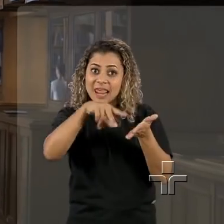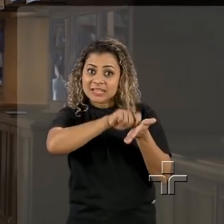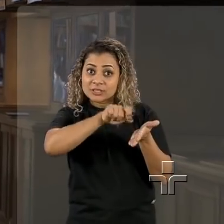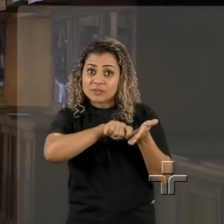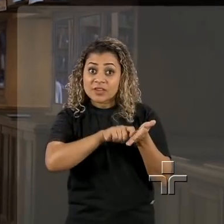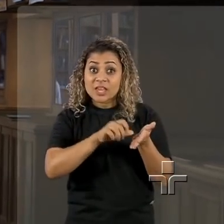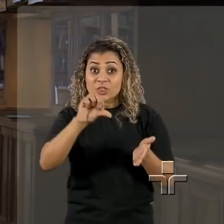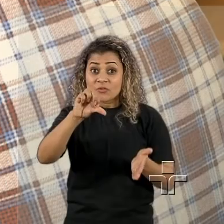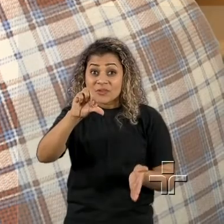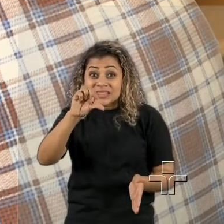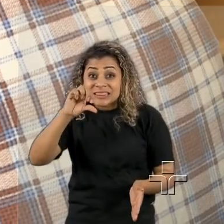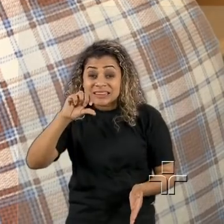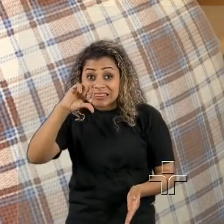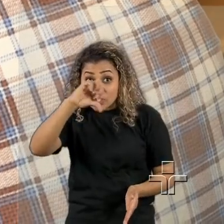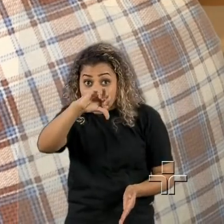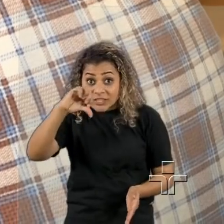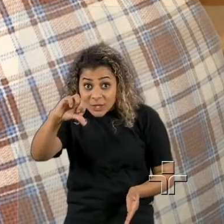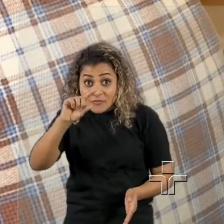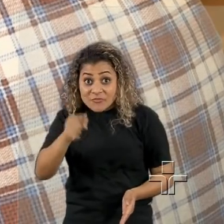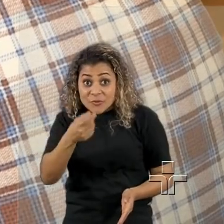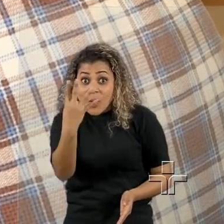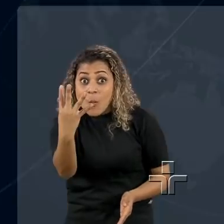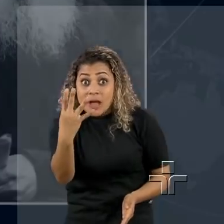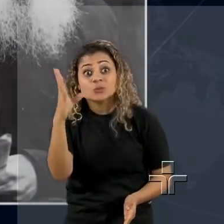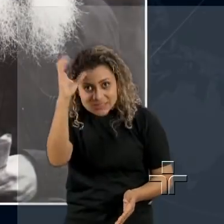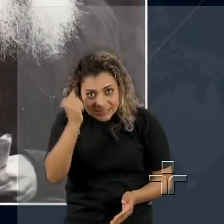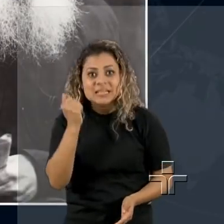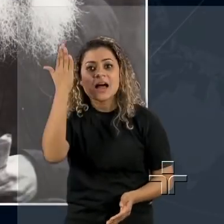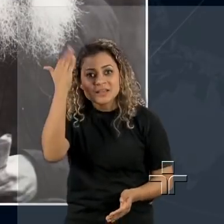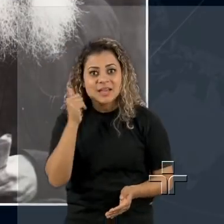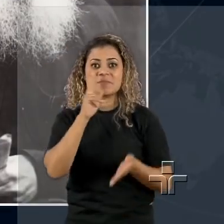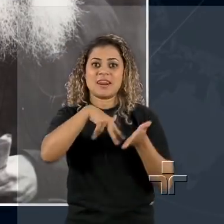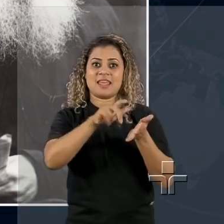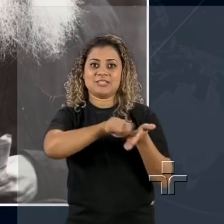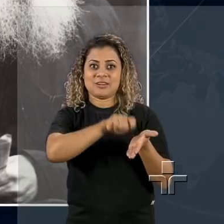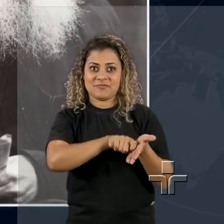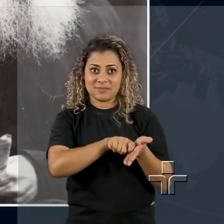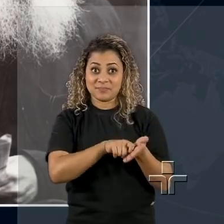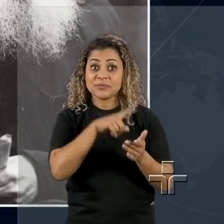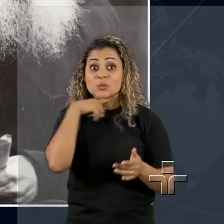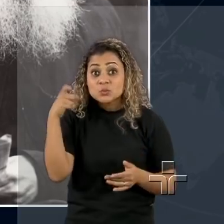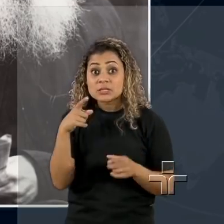bobagem. Quer dizer, a inteligência é tão importante quanto a beleza, o comportamento é tão importante